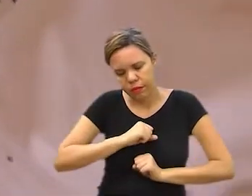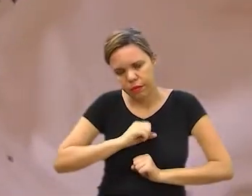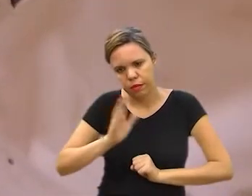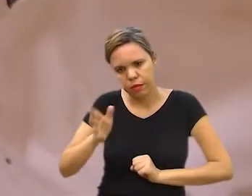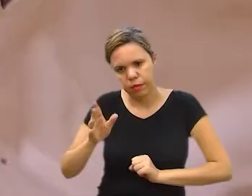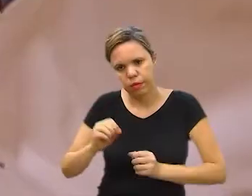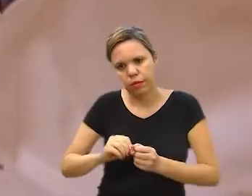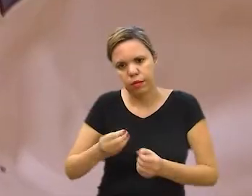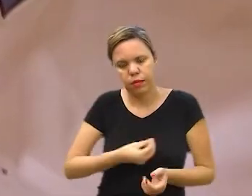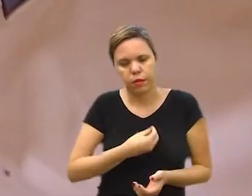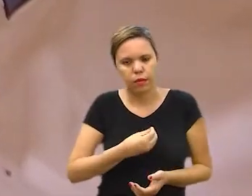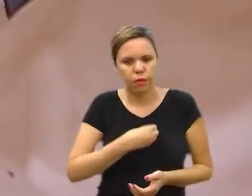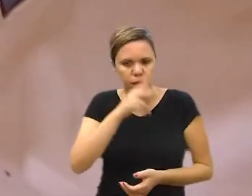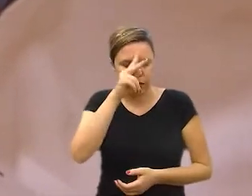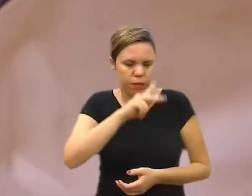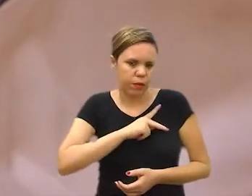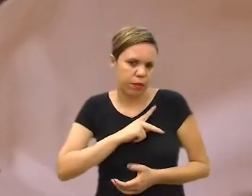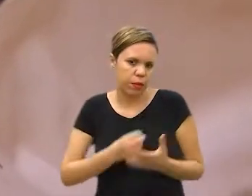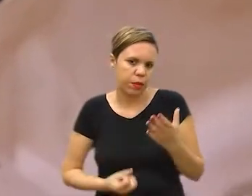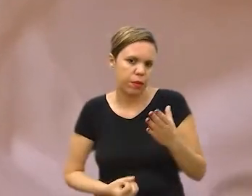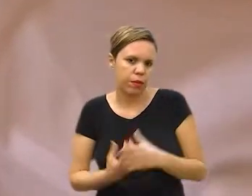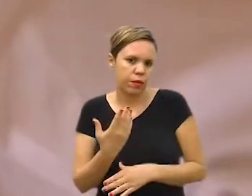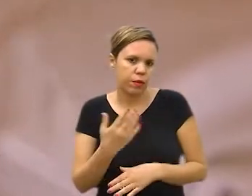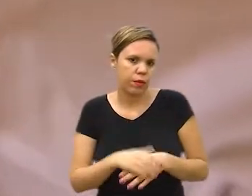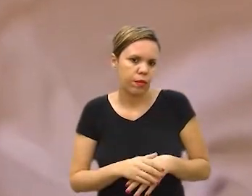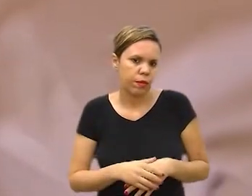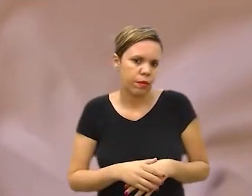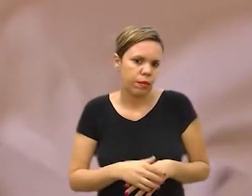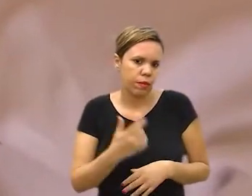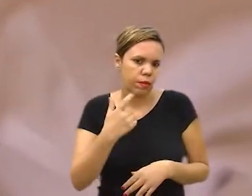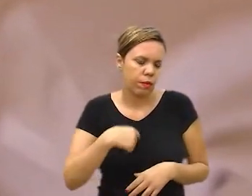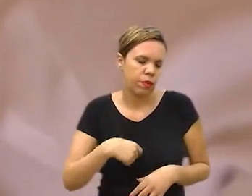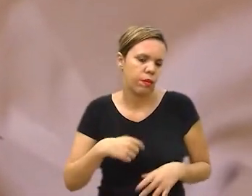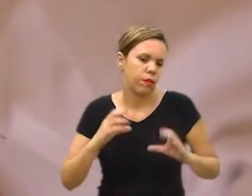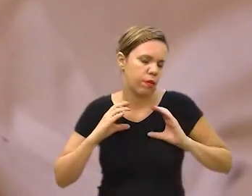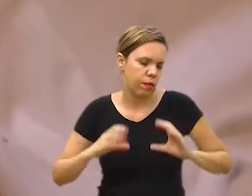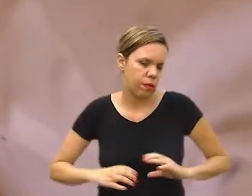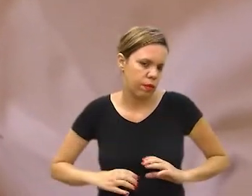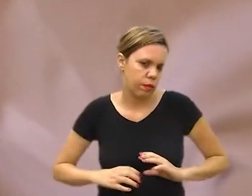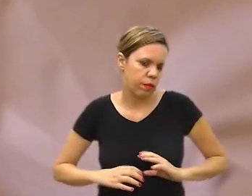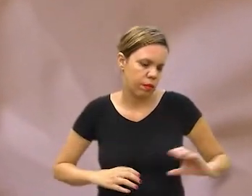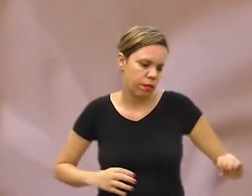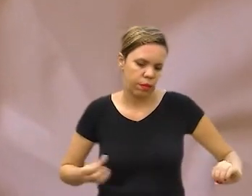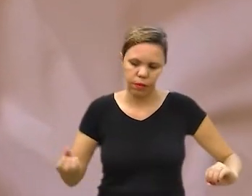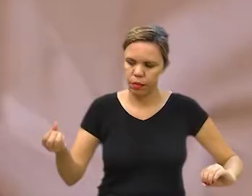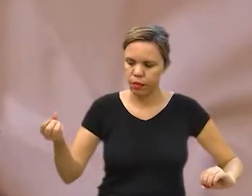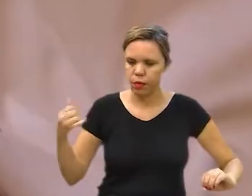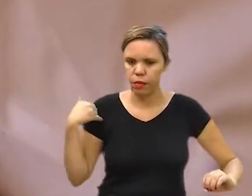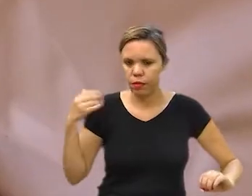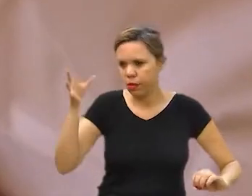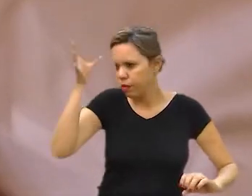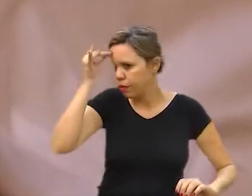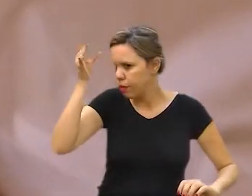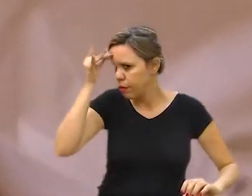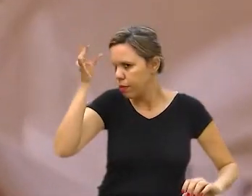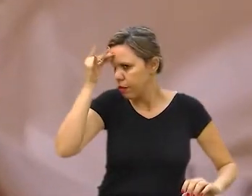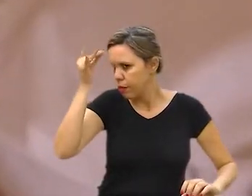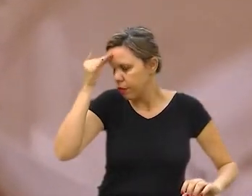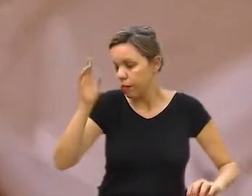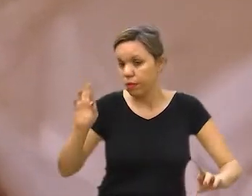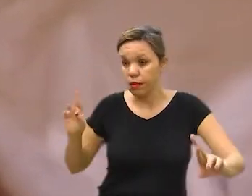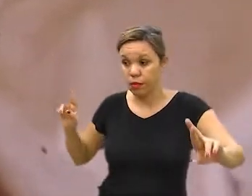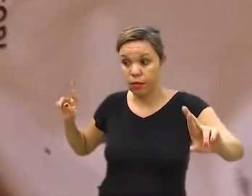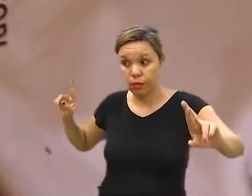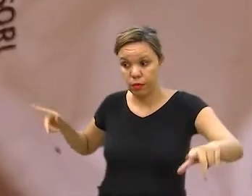já faz parte dele, porque ele está criando a sua personalidade de 0 a 6. Ele absorve tudo isso, que é diferente